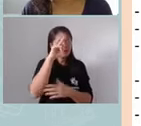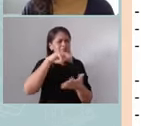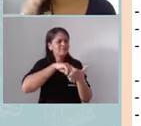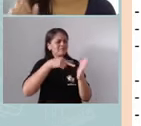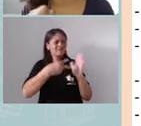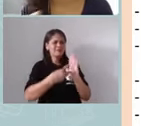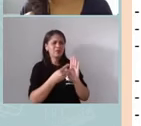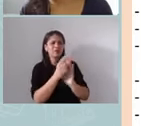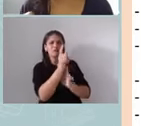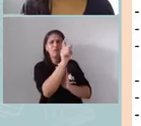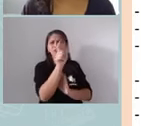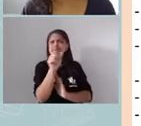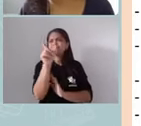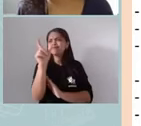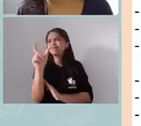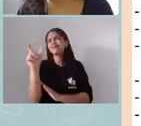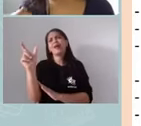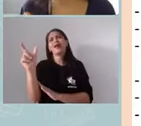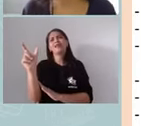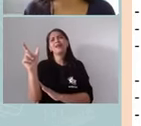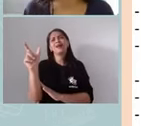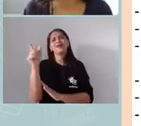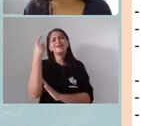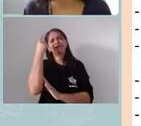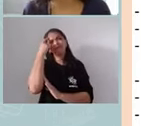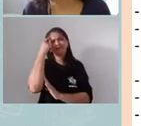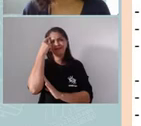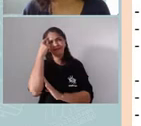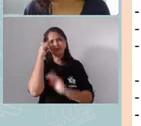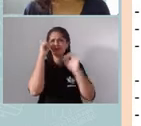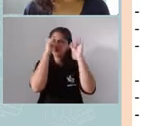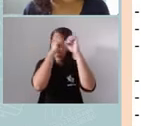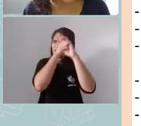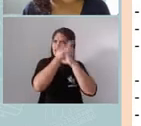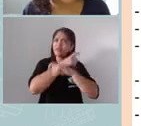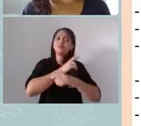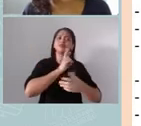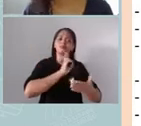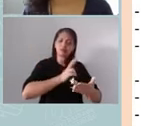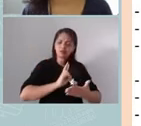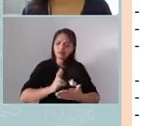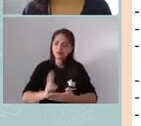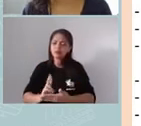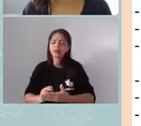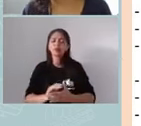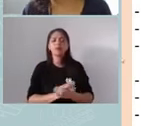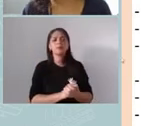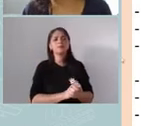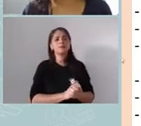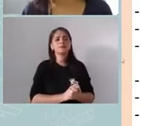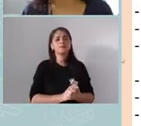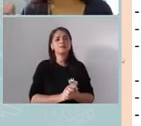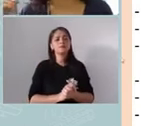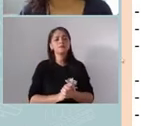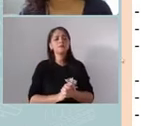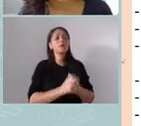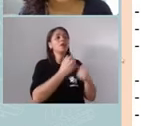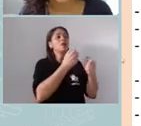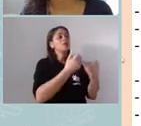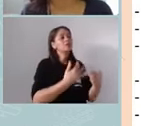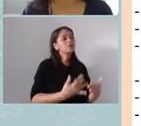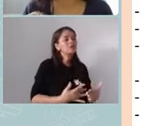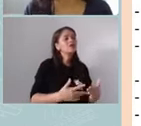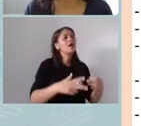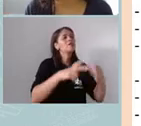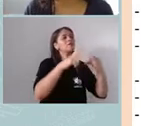esse termo, aí você pode acabar ficando meio em dúvida e acabar dificultando para responder as questões, certo? Então, ó, quando a gente fala de